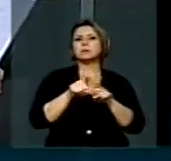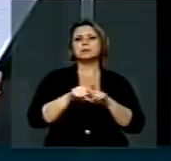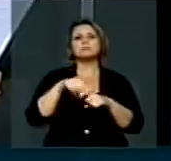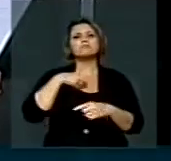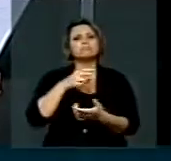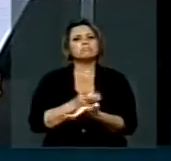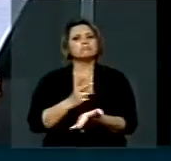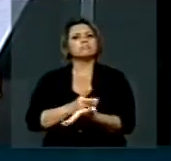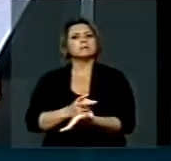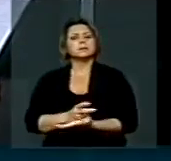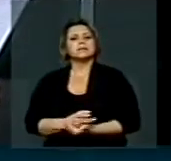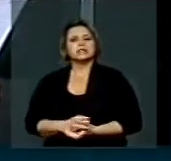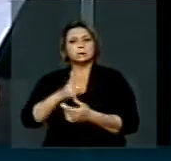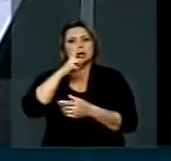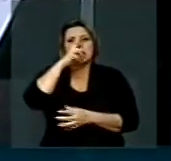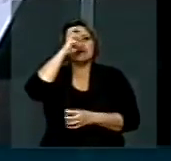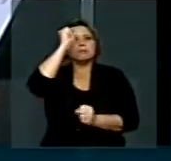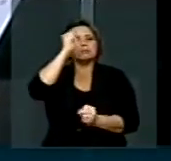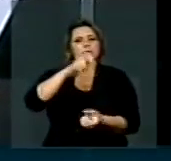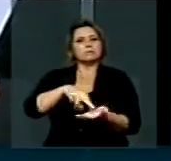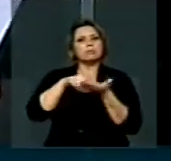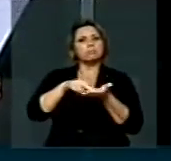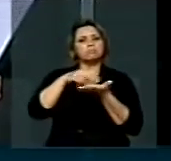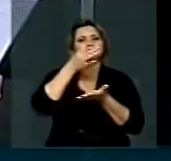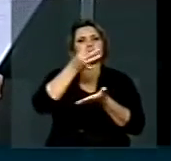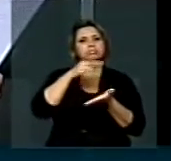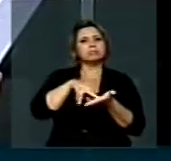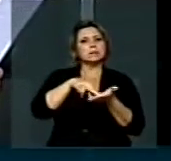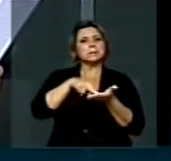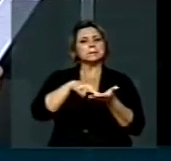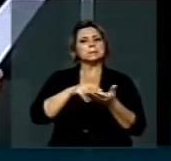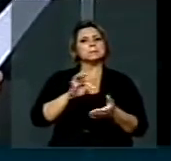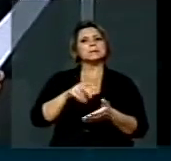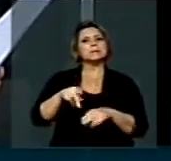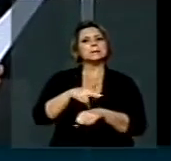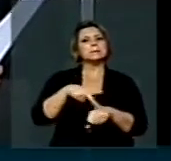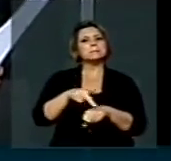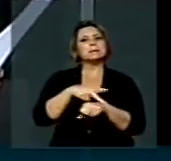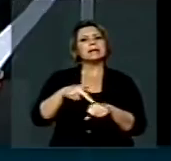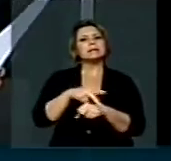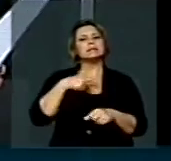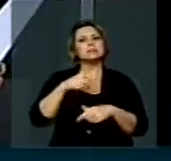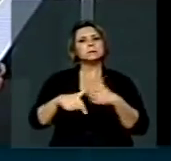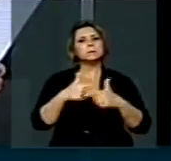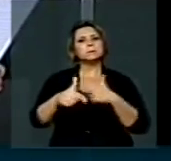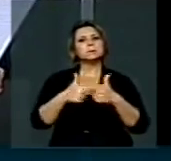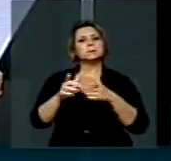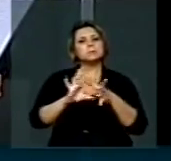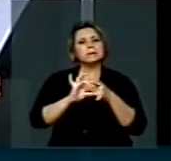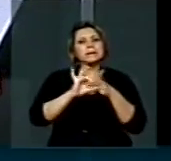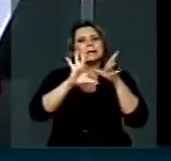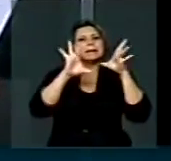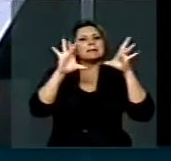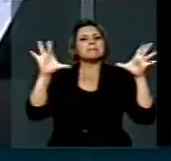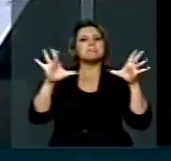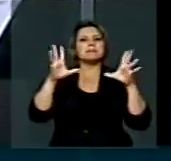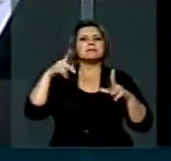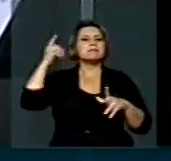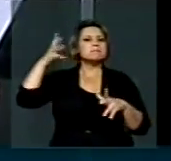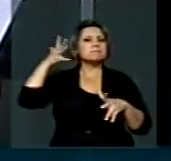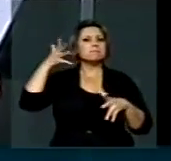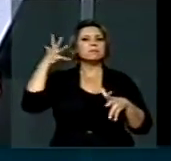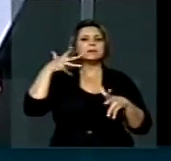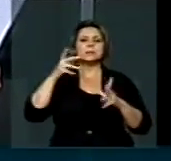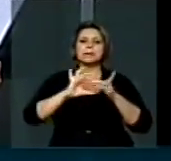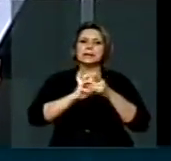ainda mais fortalece a democracia de Taiwan, colhe os bons frutos da liberdade política e da